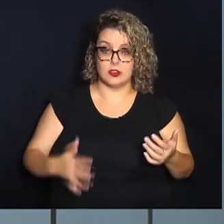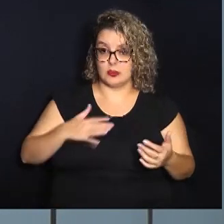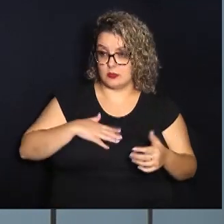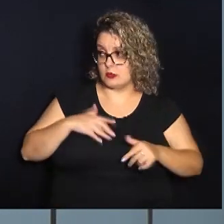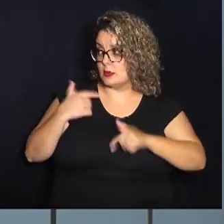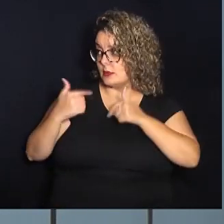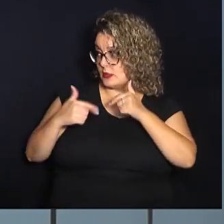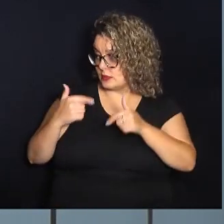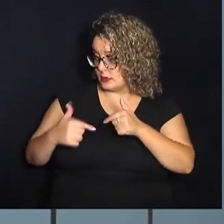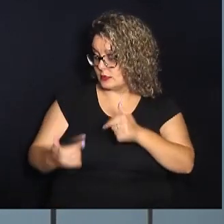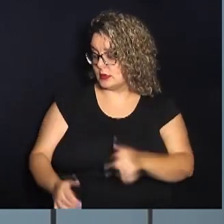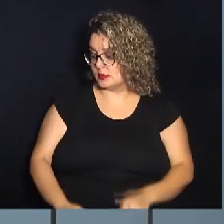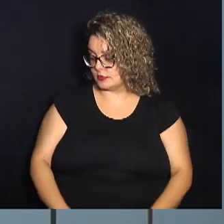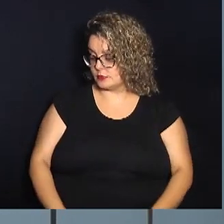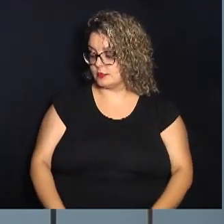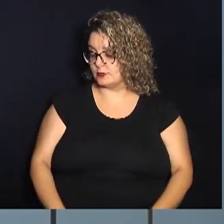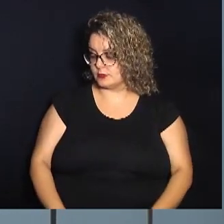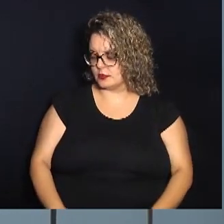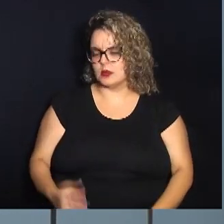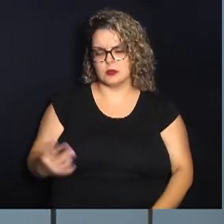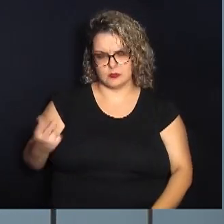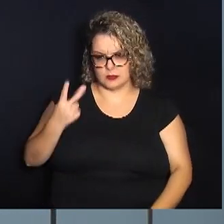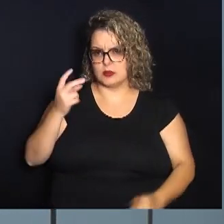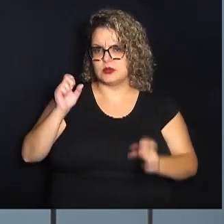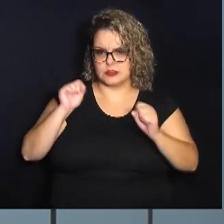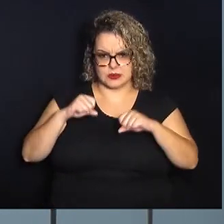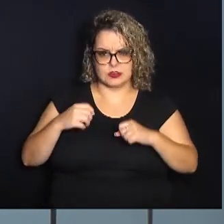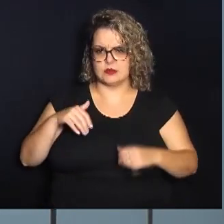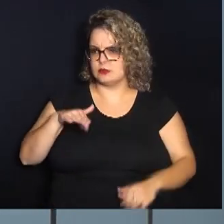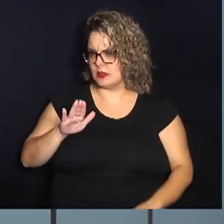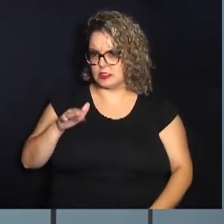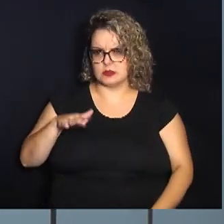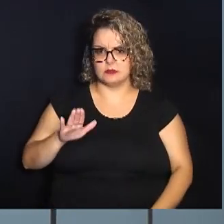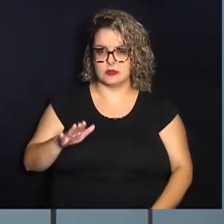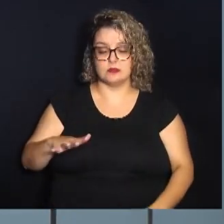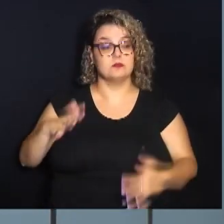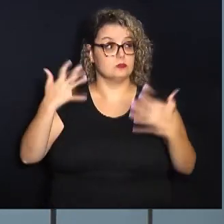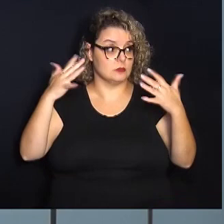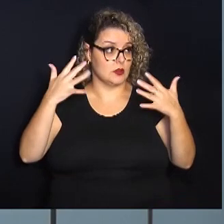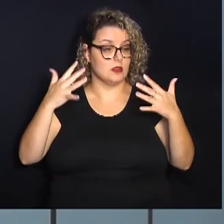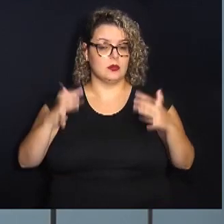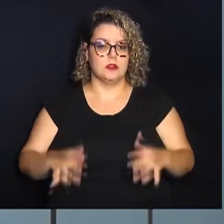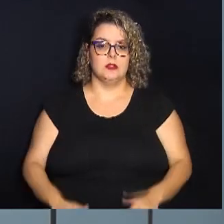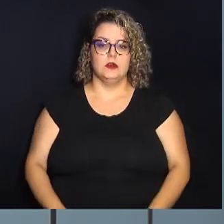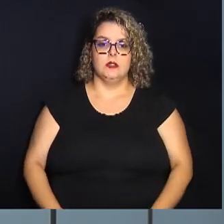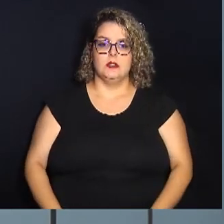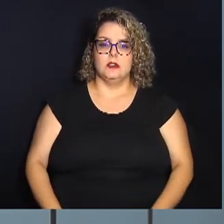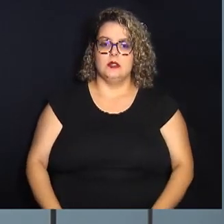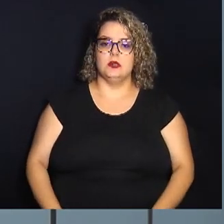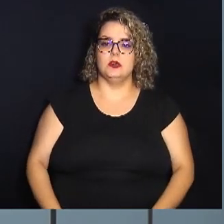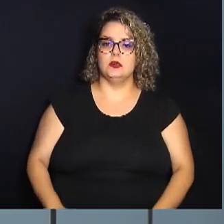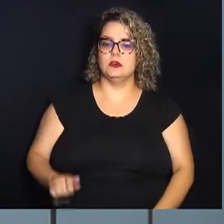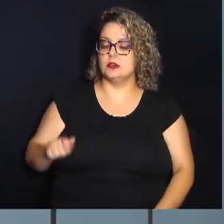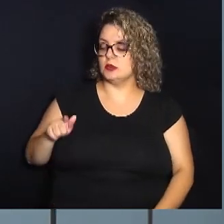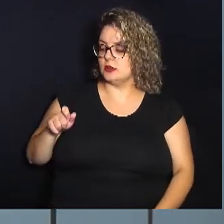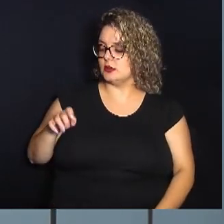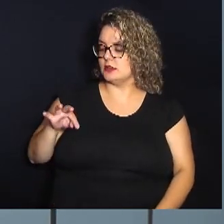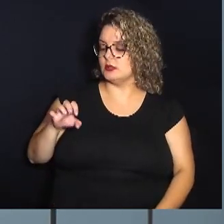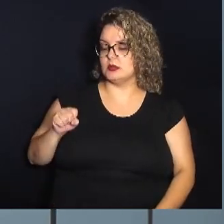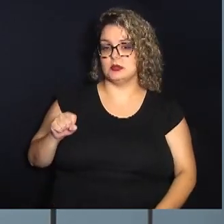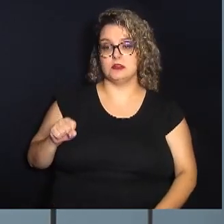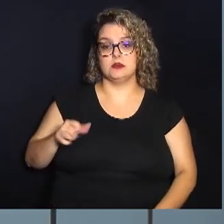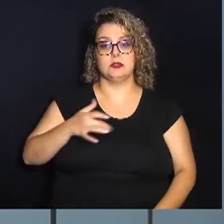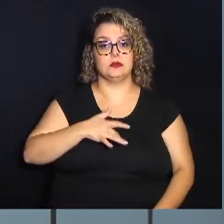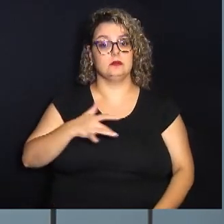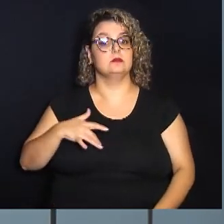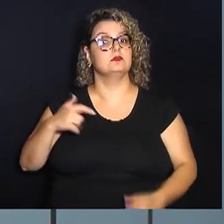trabalho que tem que ser valorizado. Cada vez mais, eu parabenizo aqui até todos os agentes de saúde que fazem esse trabalho